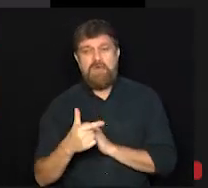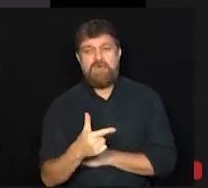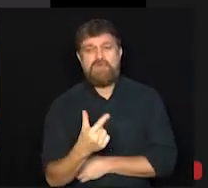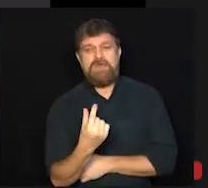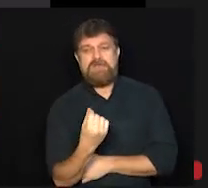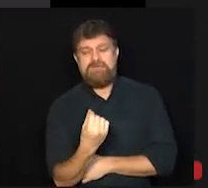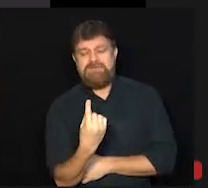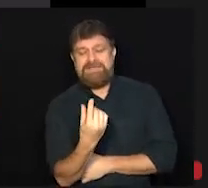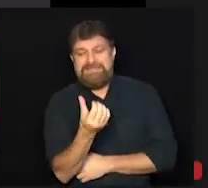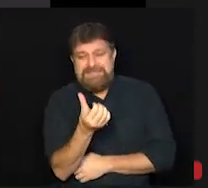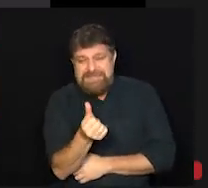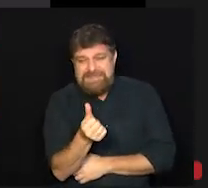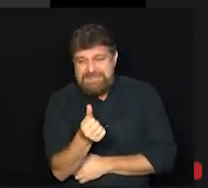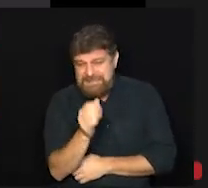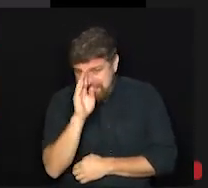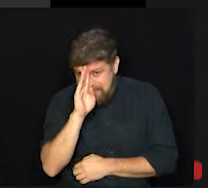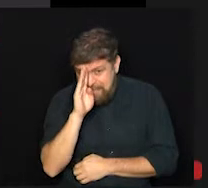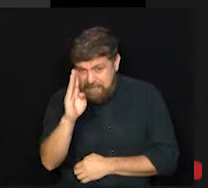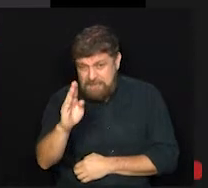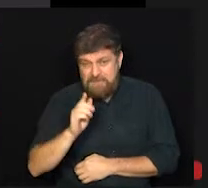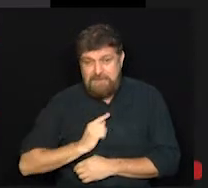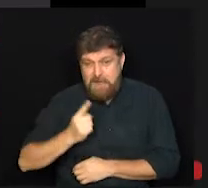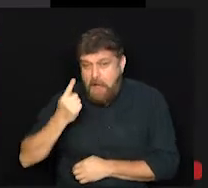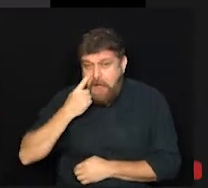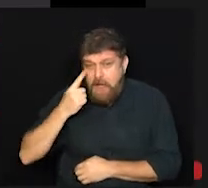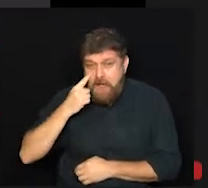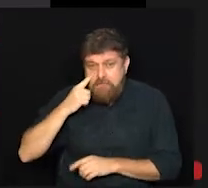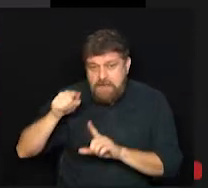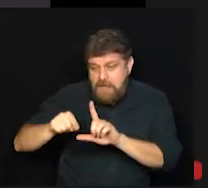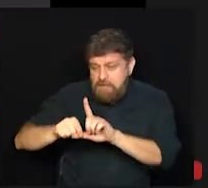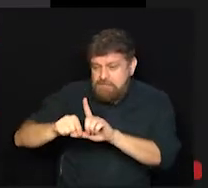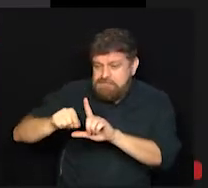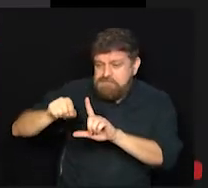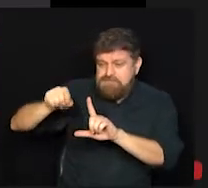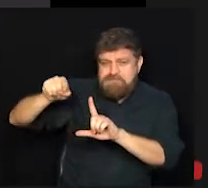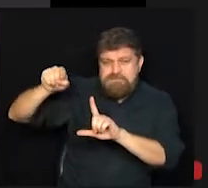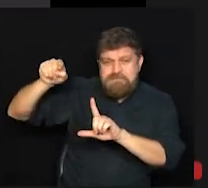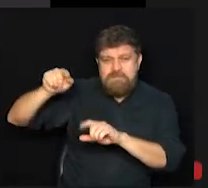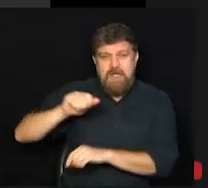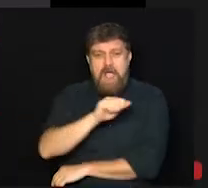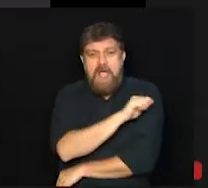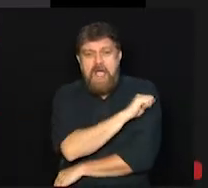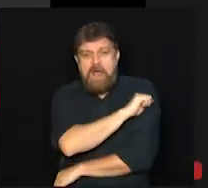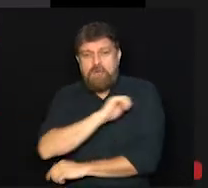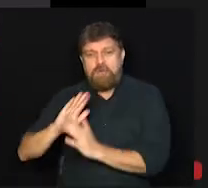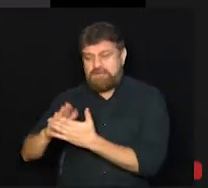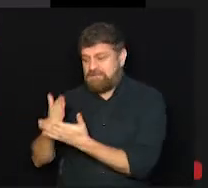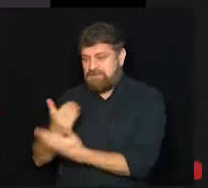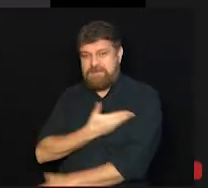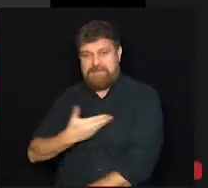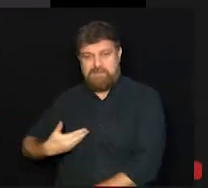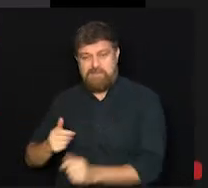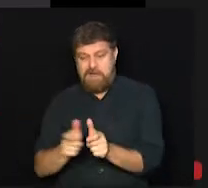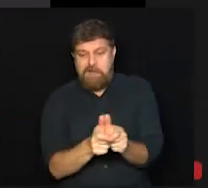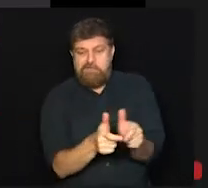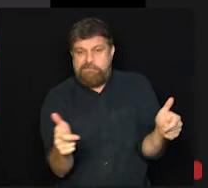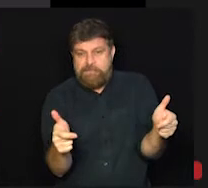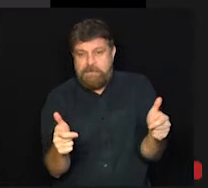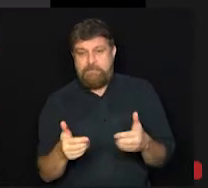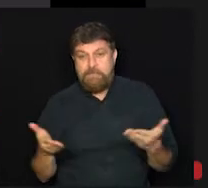em particular, é mais visível o aumento de estudantes vindos da escola pública. Então, hoje, a